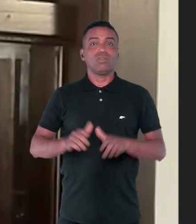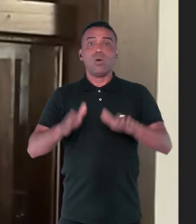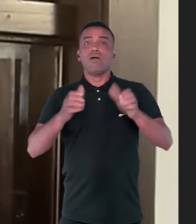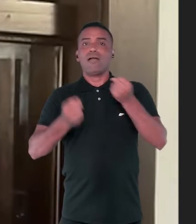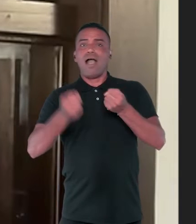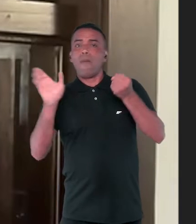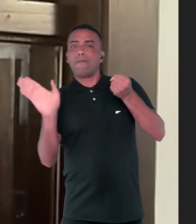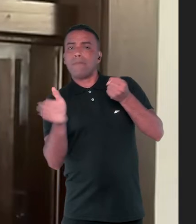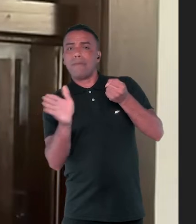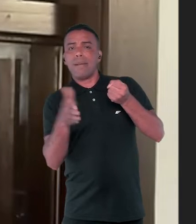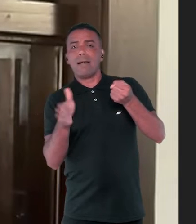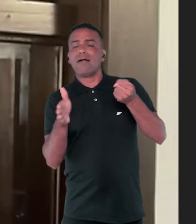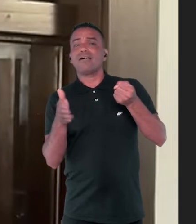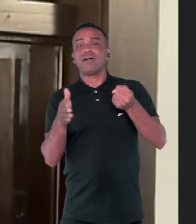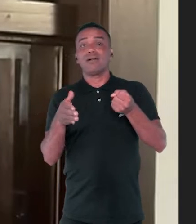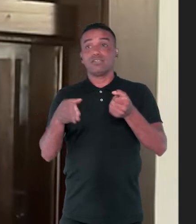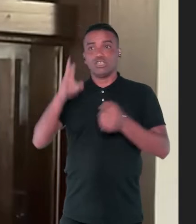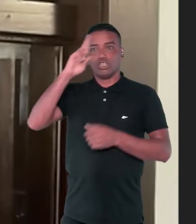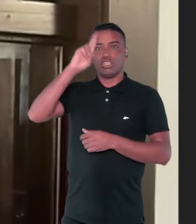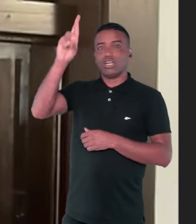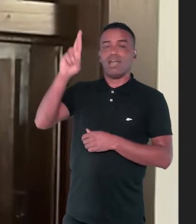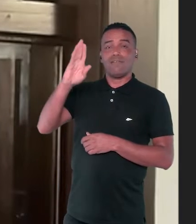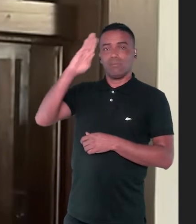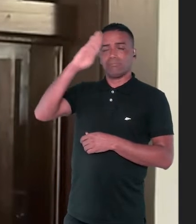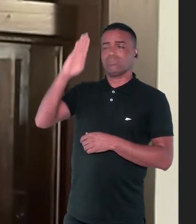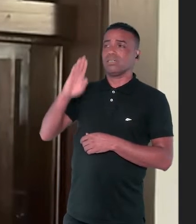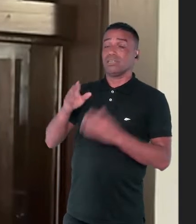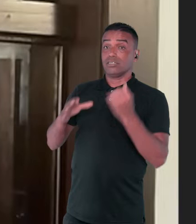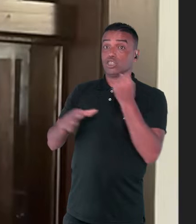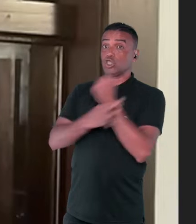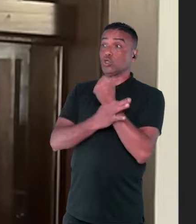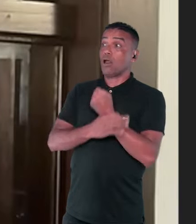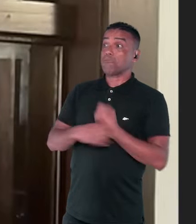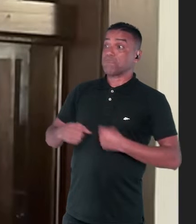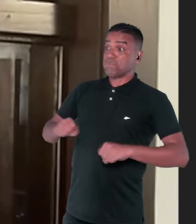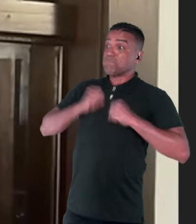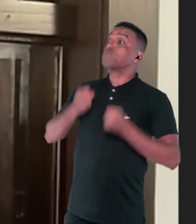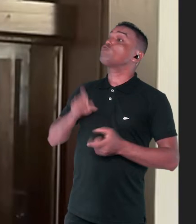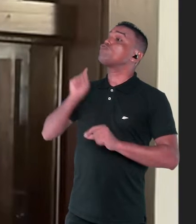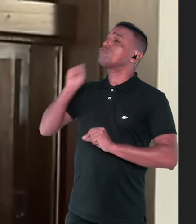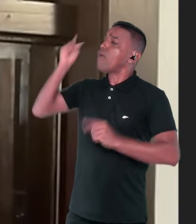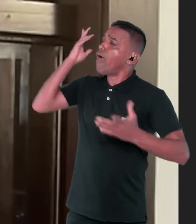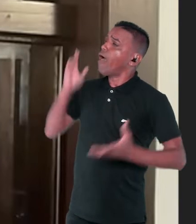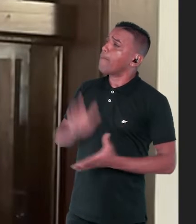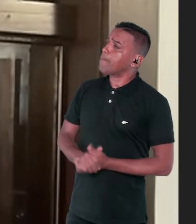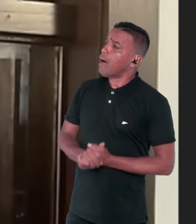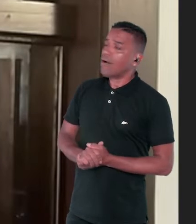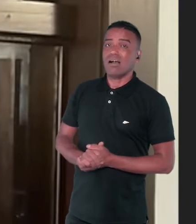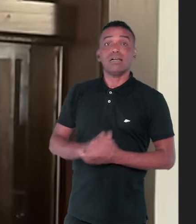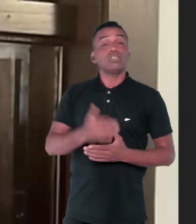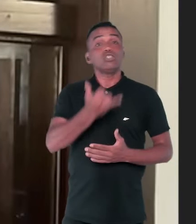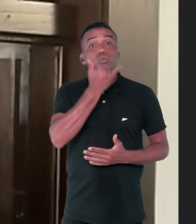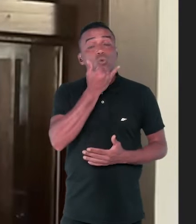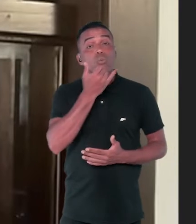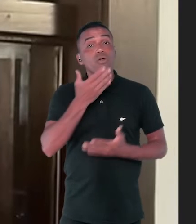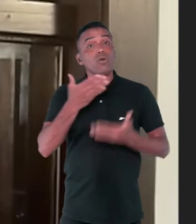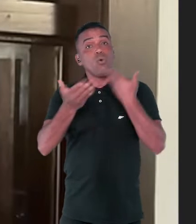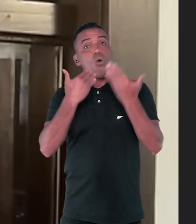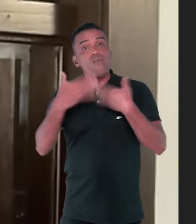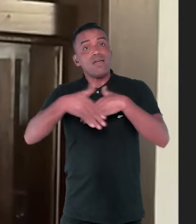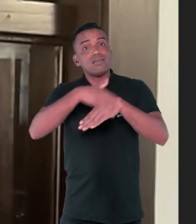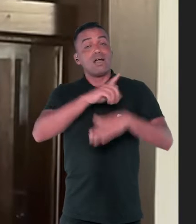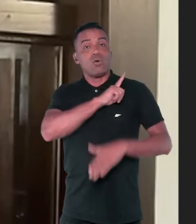carro atrás, o chefe do gabinete militar, o segurança desceu bravo comigo: o que é isso, rapaz? Eu falei: não, só quero falar com o governador.